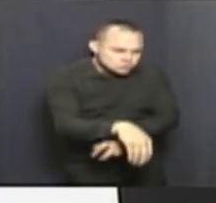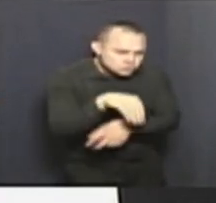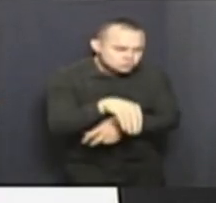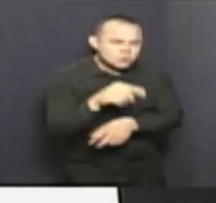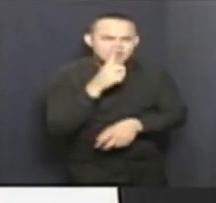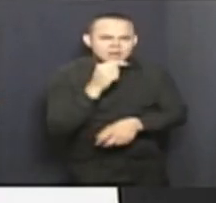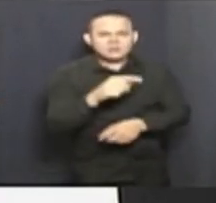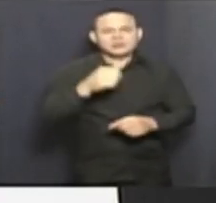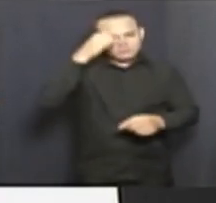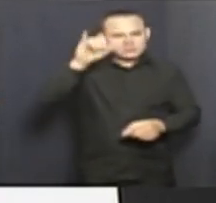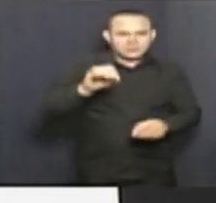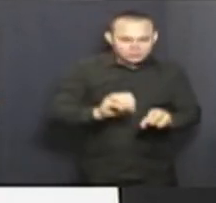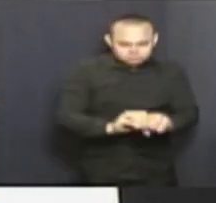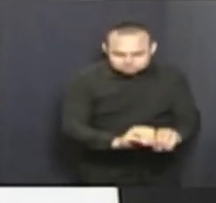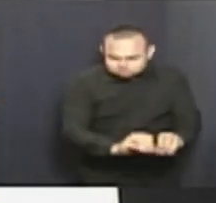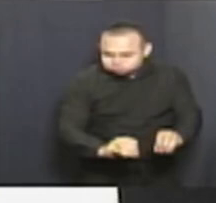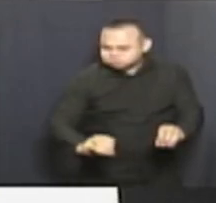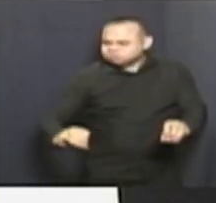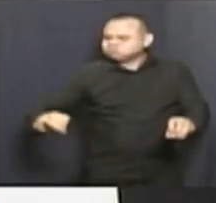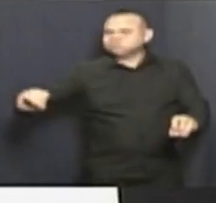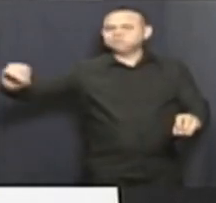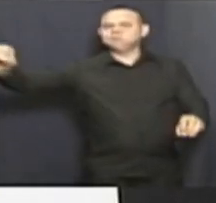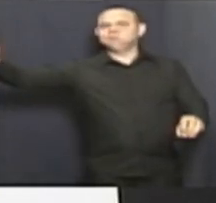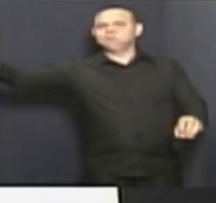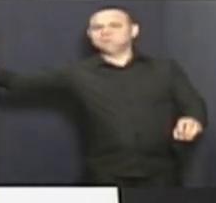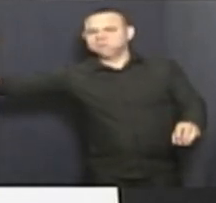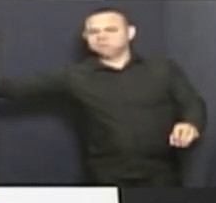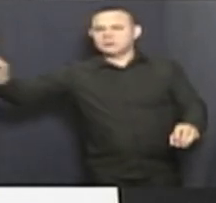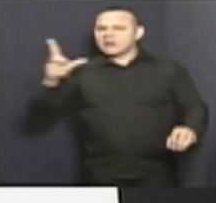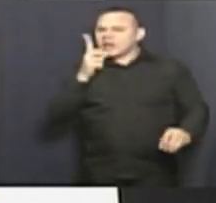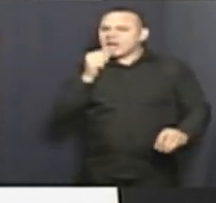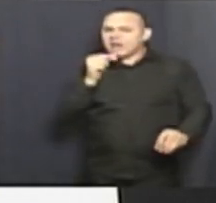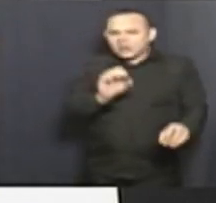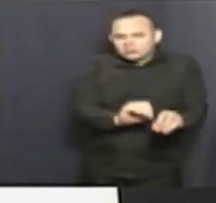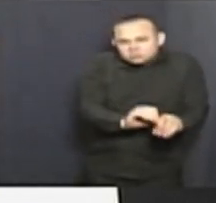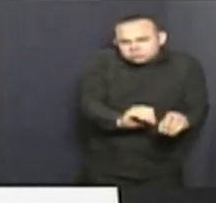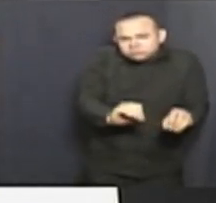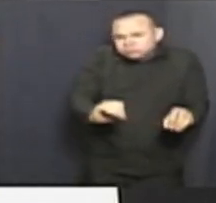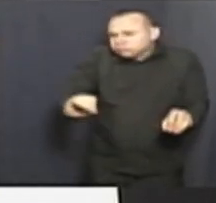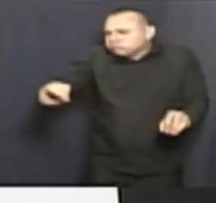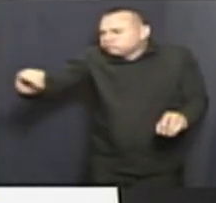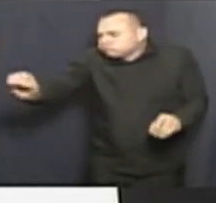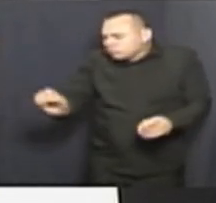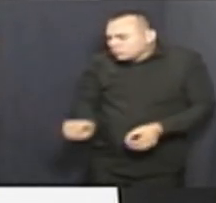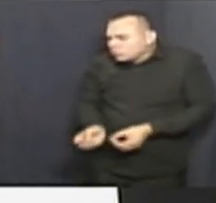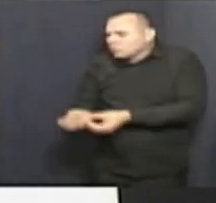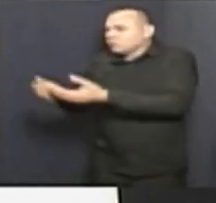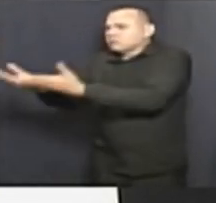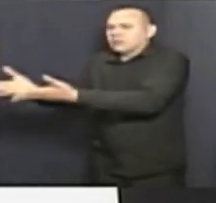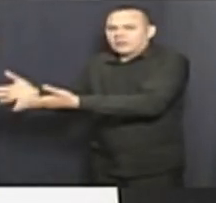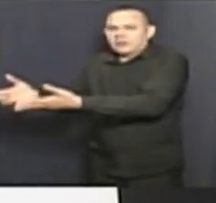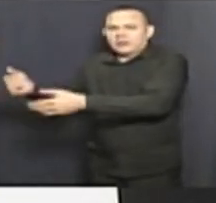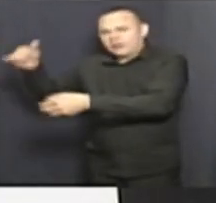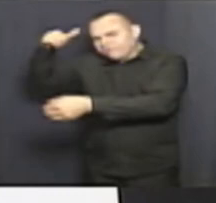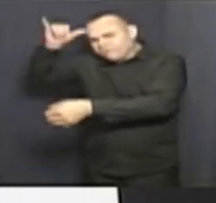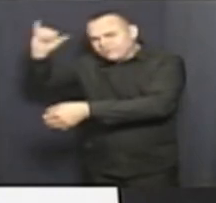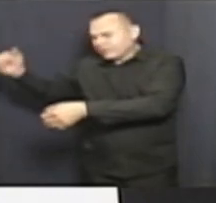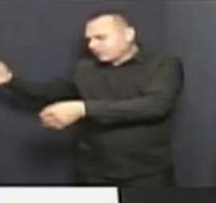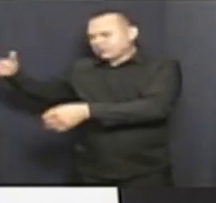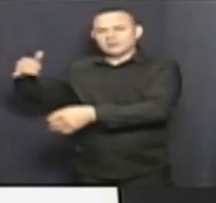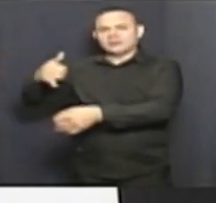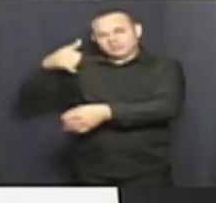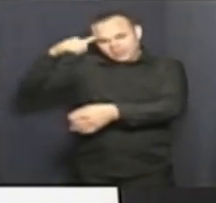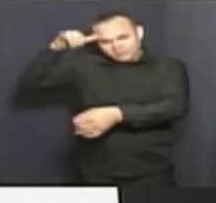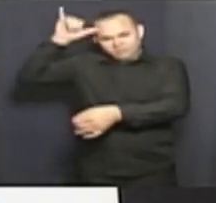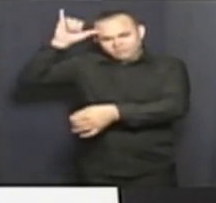água a uma distância de 50 100 metros para o gado bebê agora exige aí exige se aí